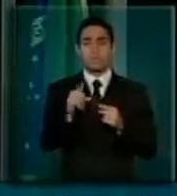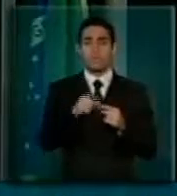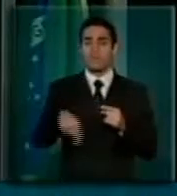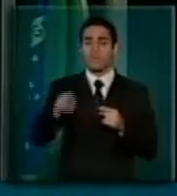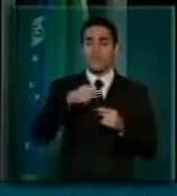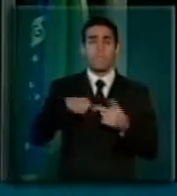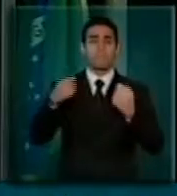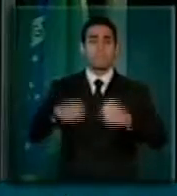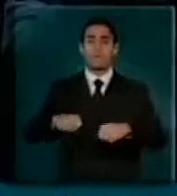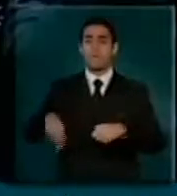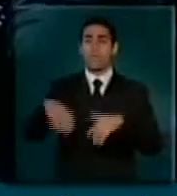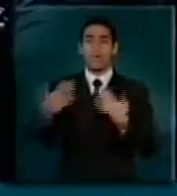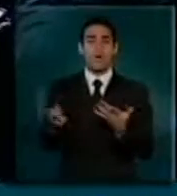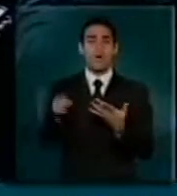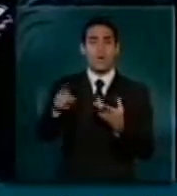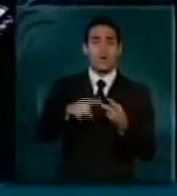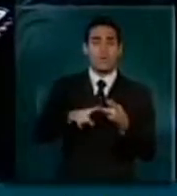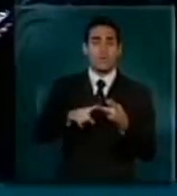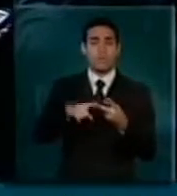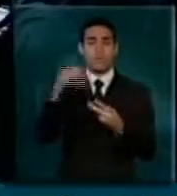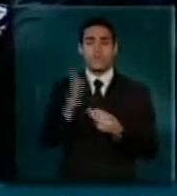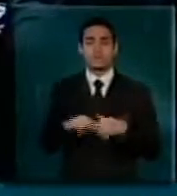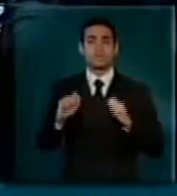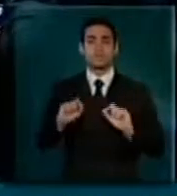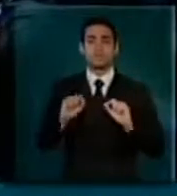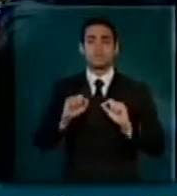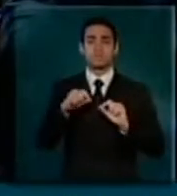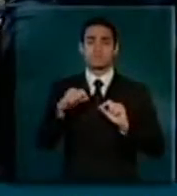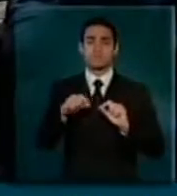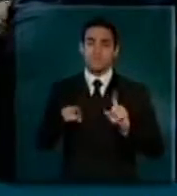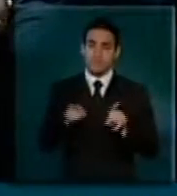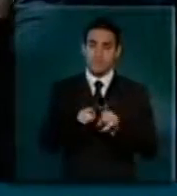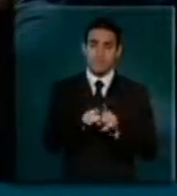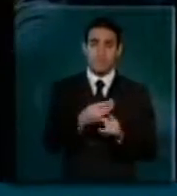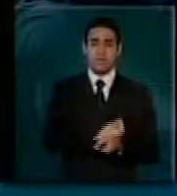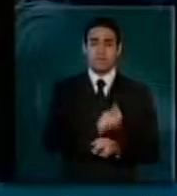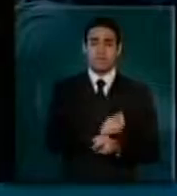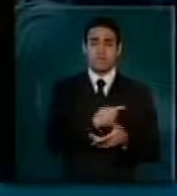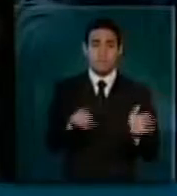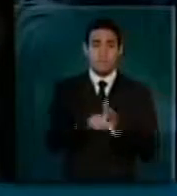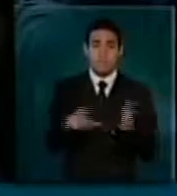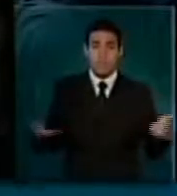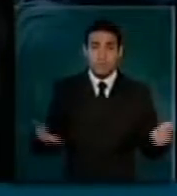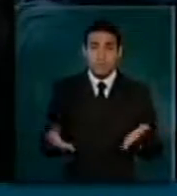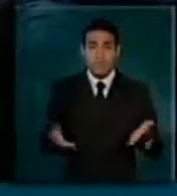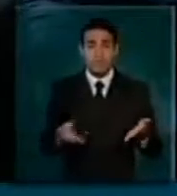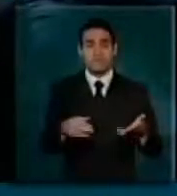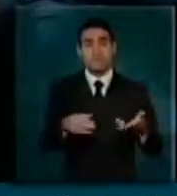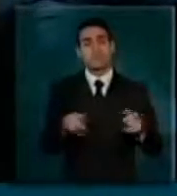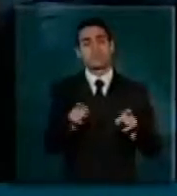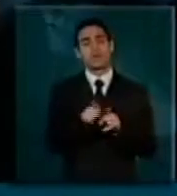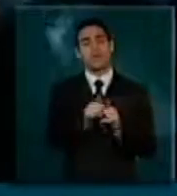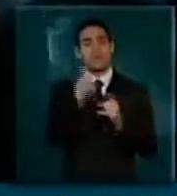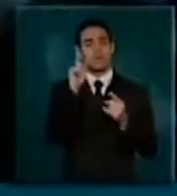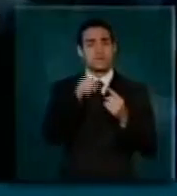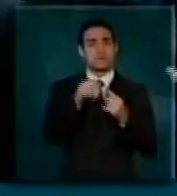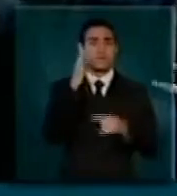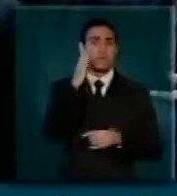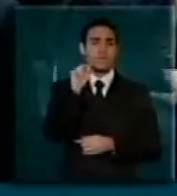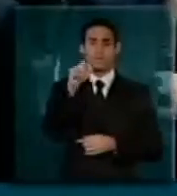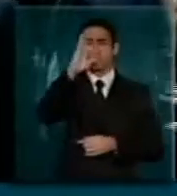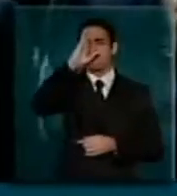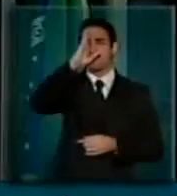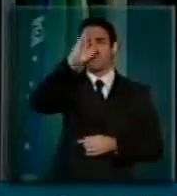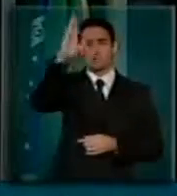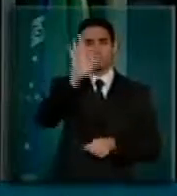realidade do país, o momento em que nós vivemos e, certamente, aquilo que era prioritário